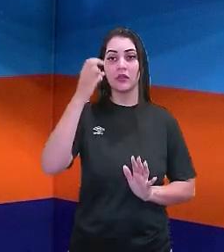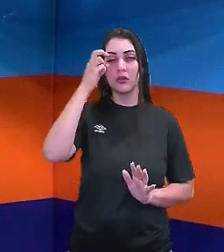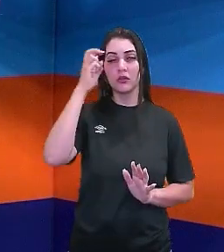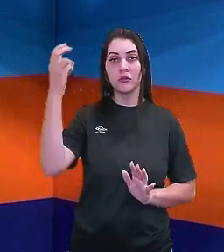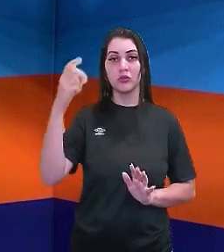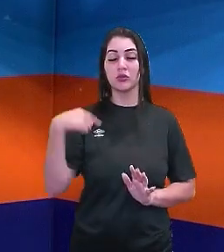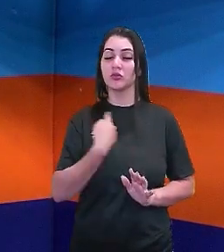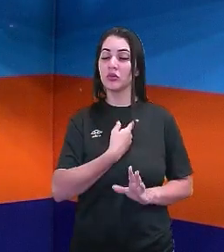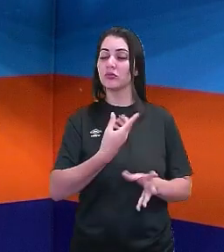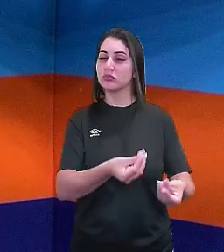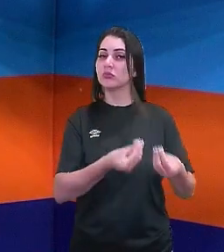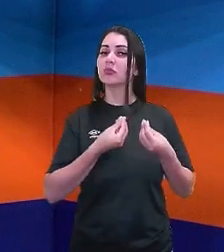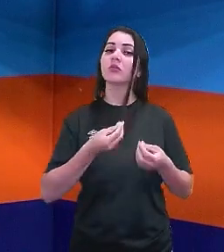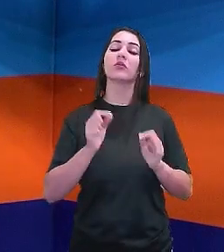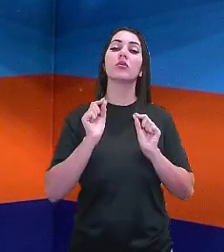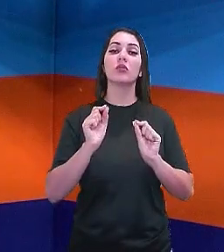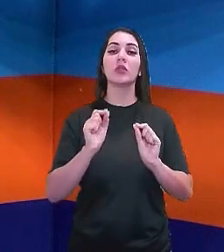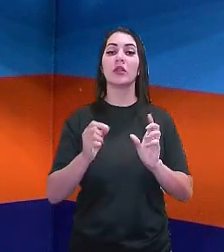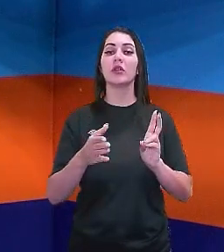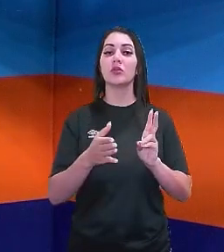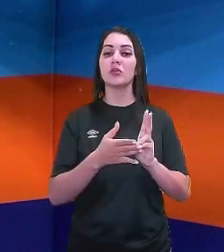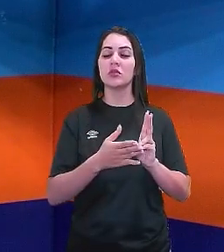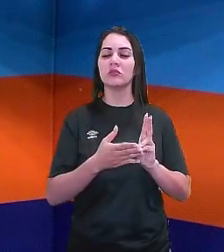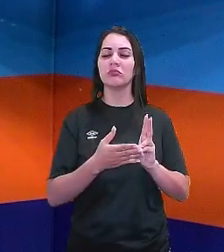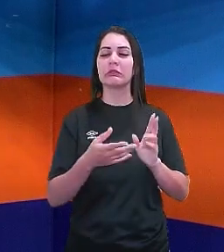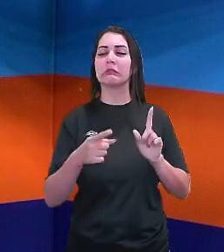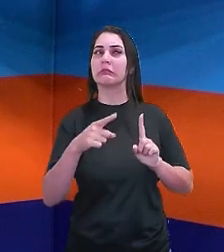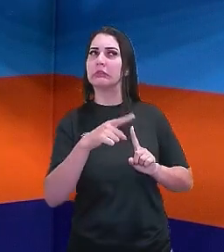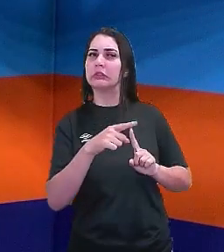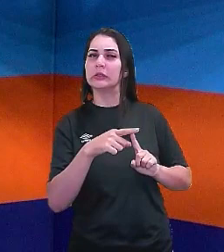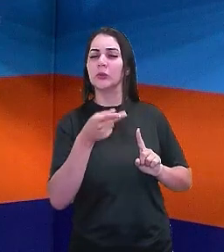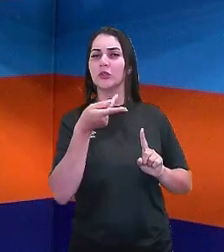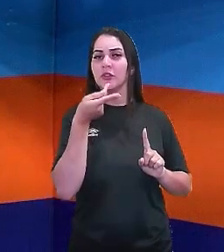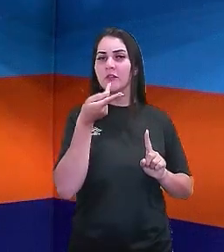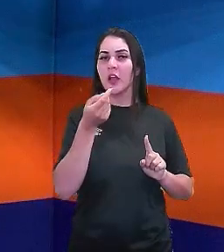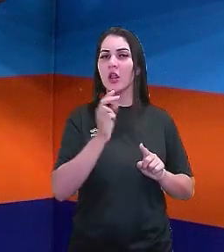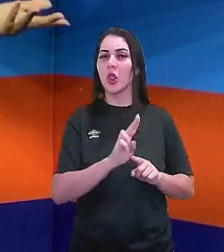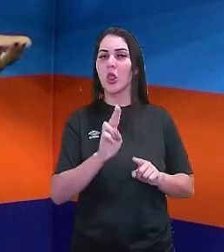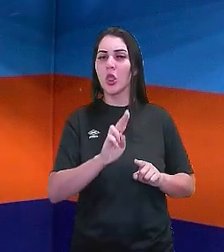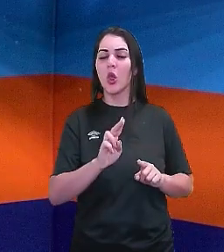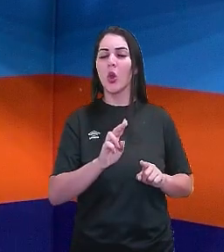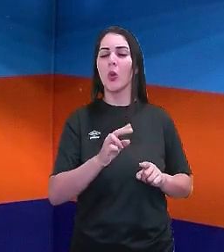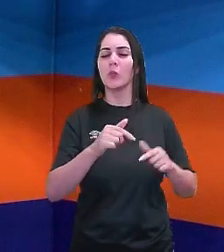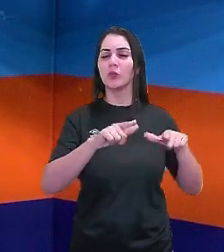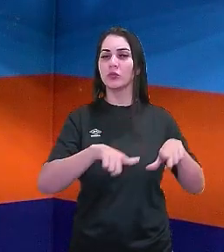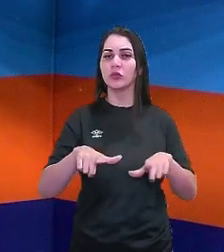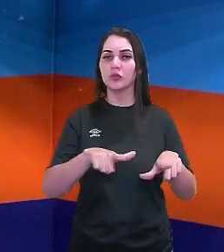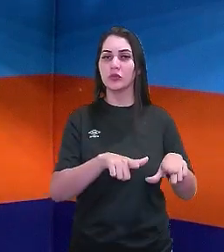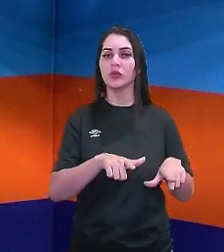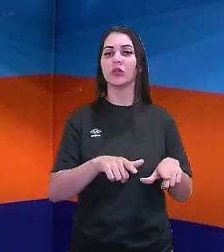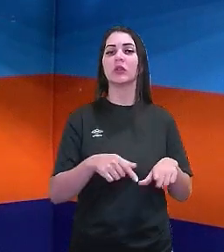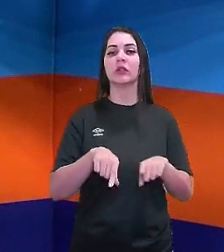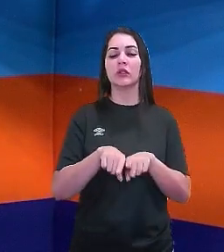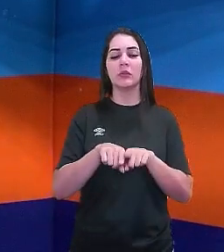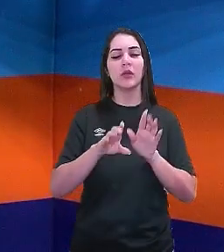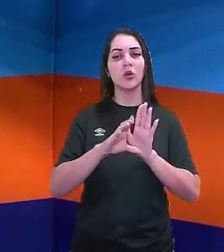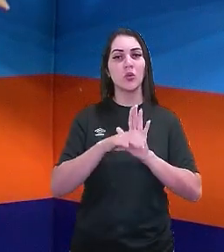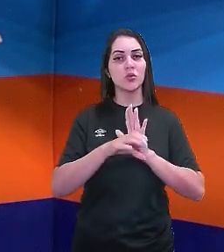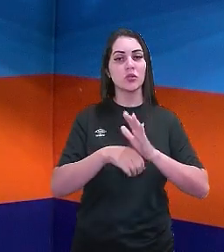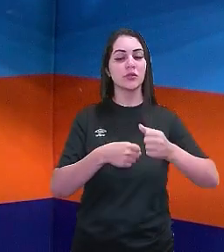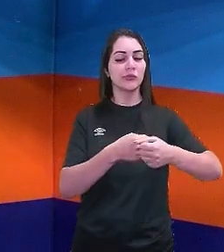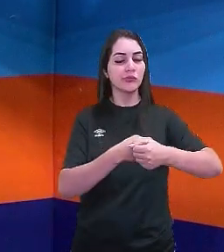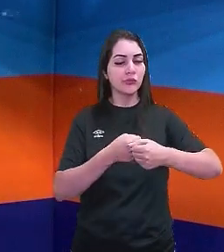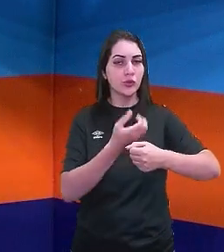dos índios? Muitos modos de fala, muitos nomes de lugares do Tupi-Guarani, conceito de culinária,